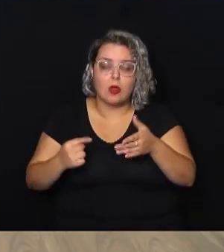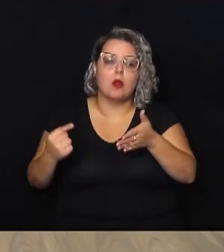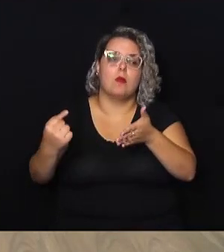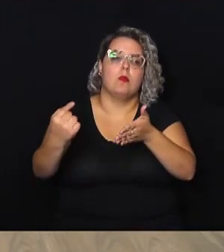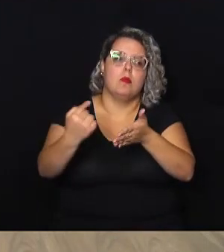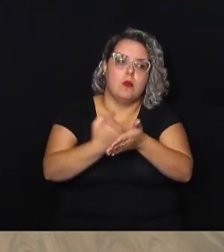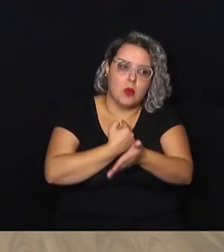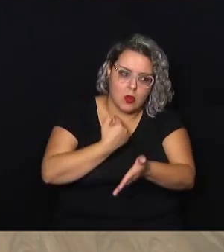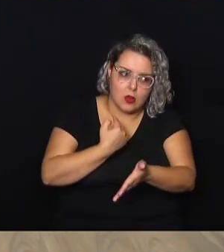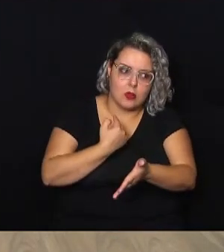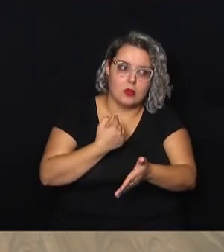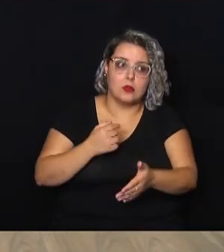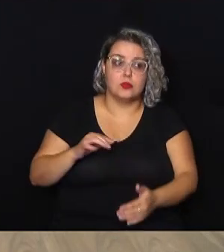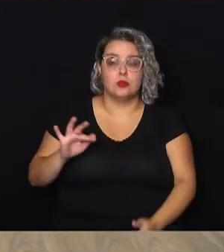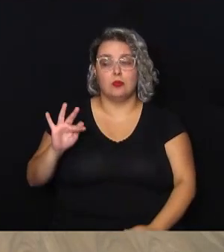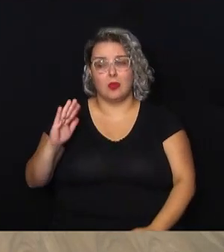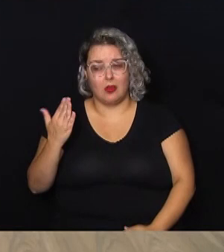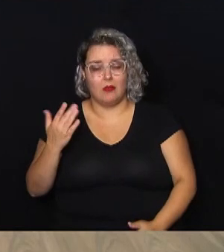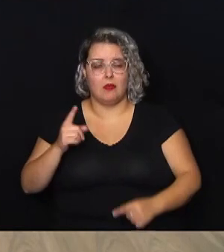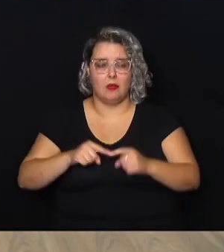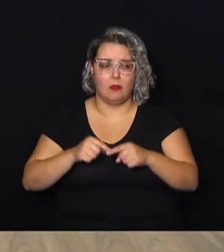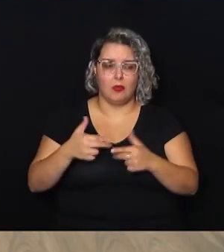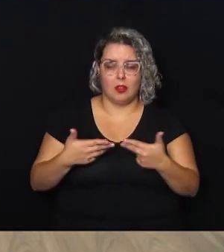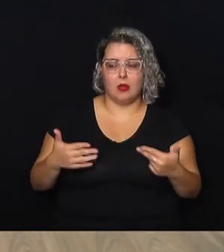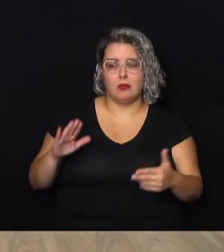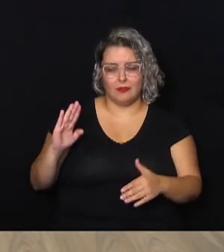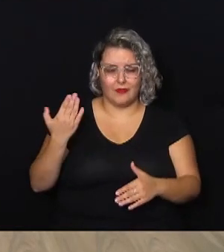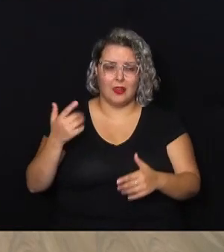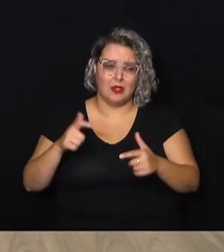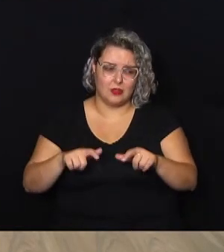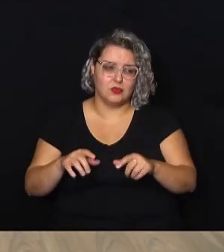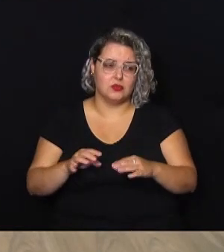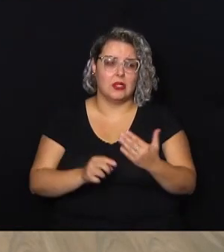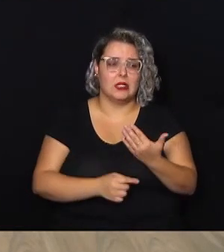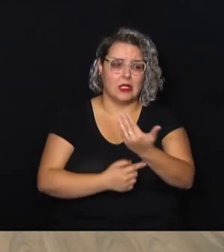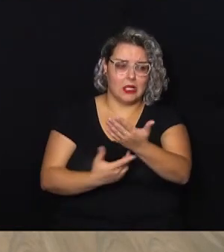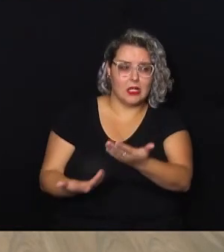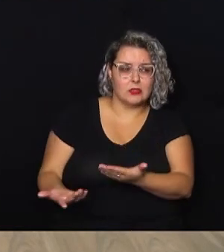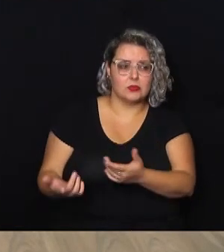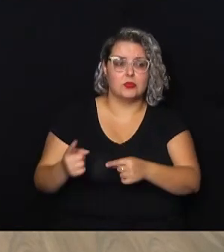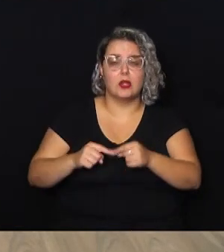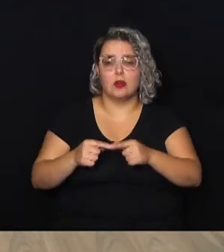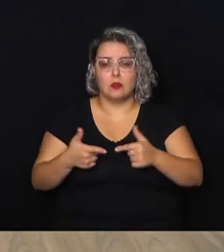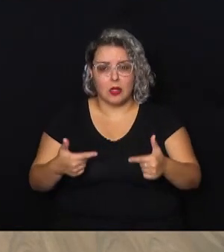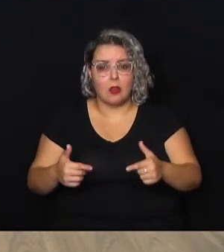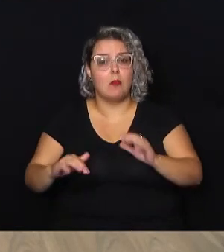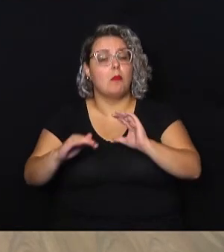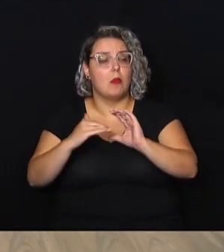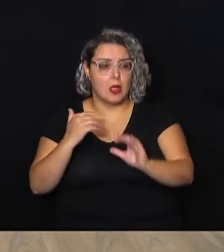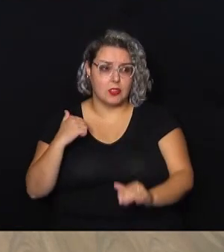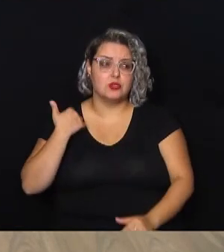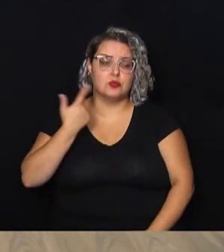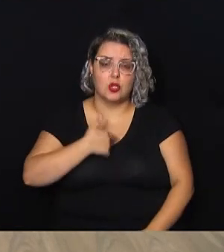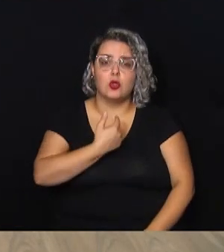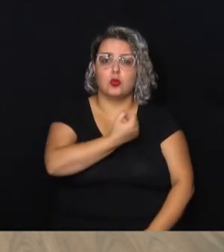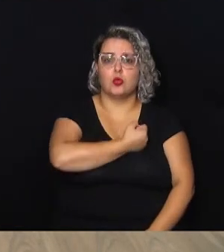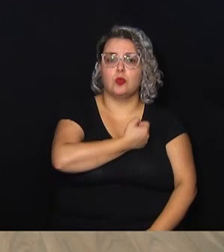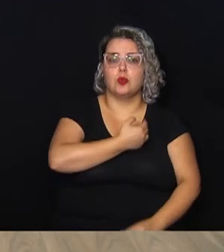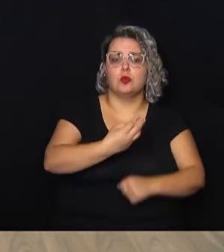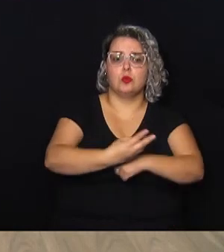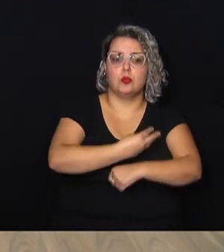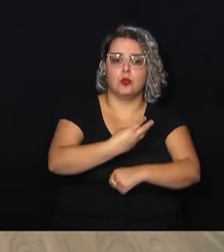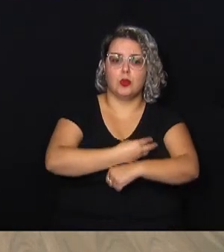sobre essa pirataria digital, tecnológica, sobre esses aparelhos, mande para a gente através do número do nosso